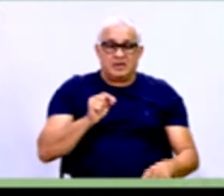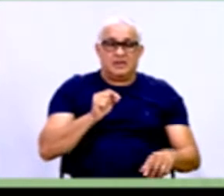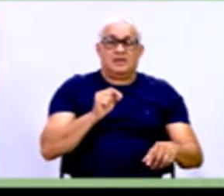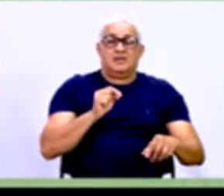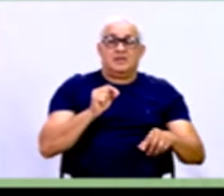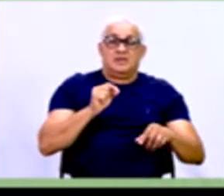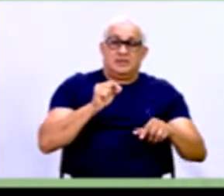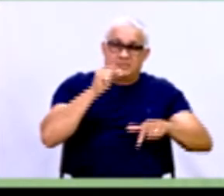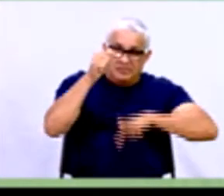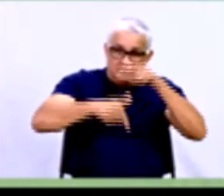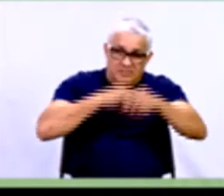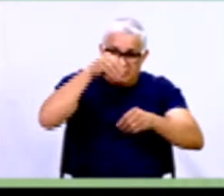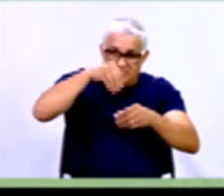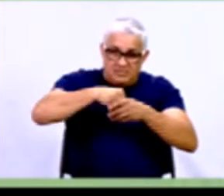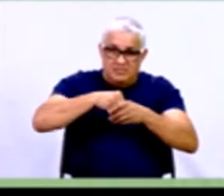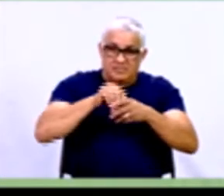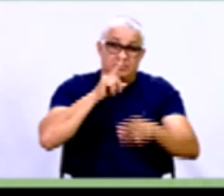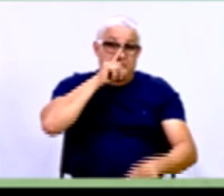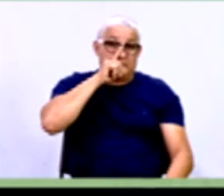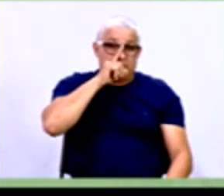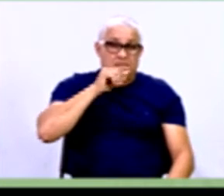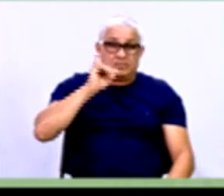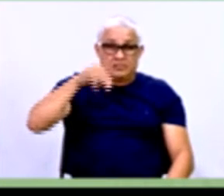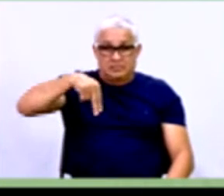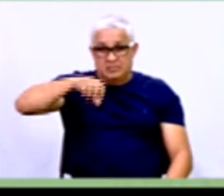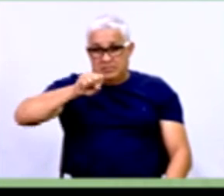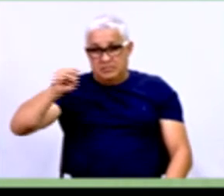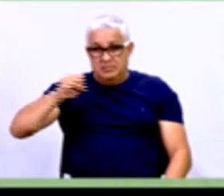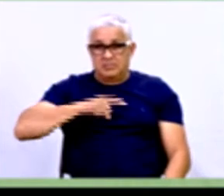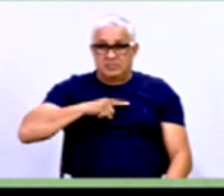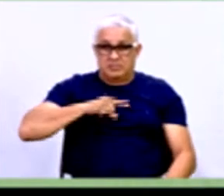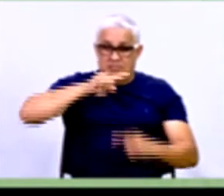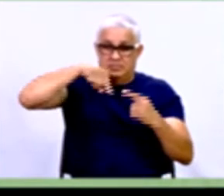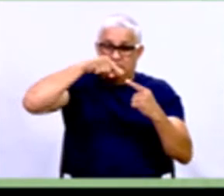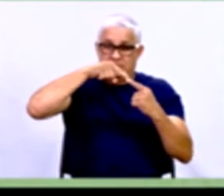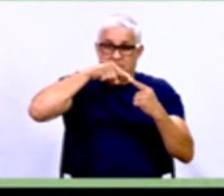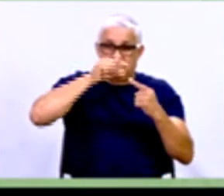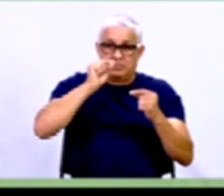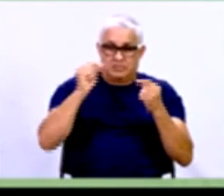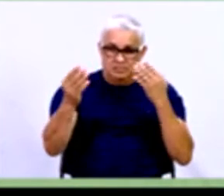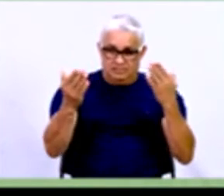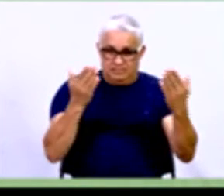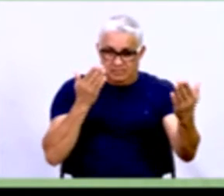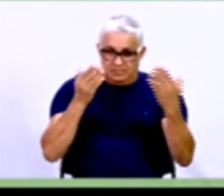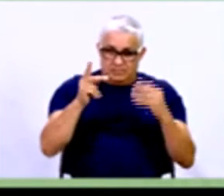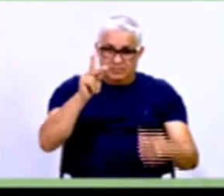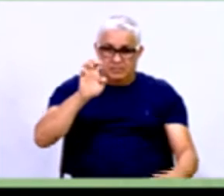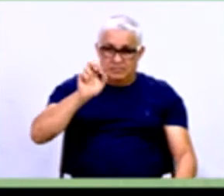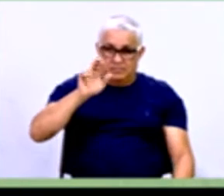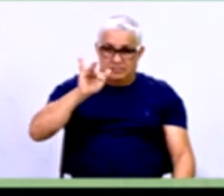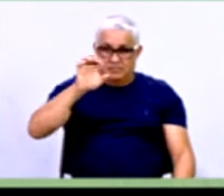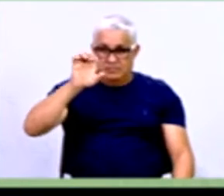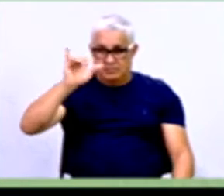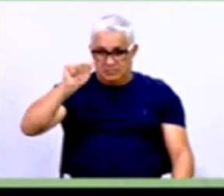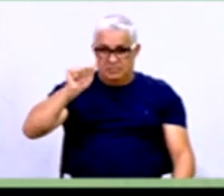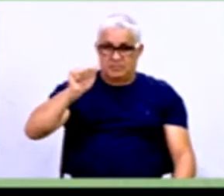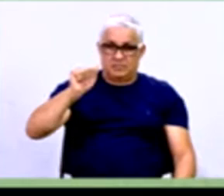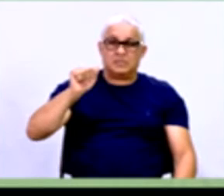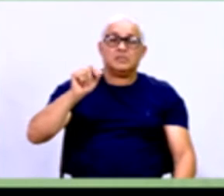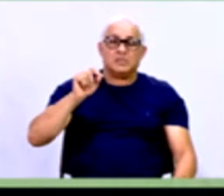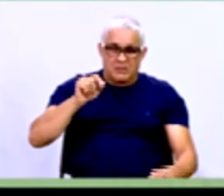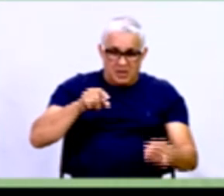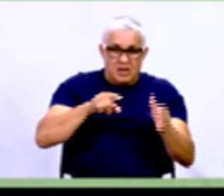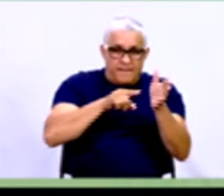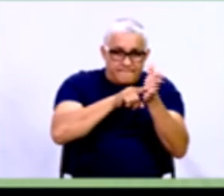e o seu agravo. Então, o INSS, ele tem por objetivo fazer essa análise, a perícia médica do INSS faz a análise.